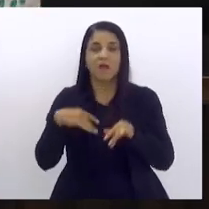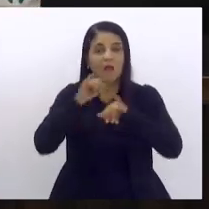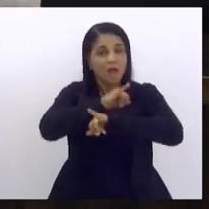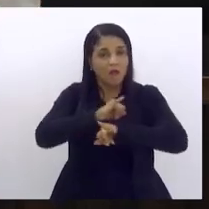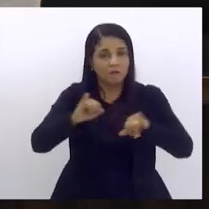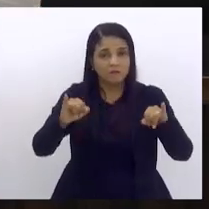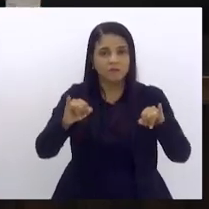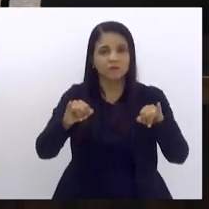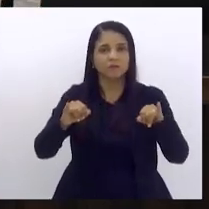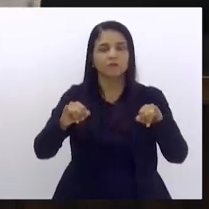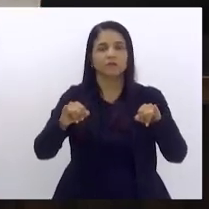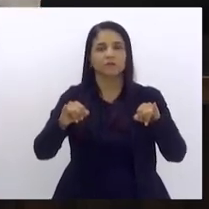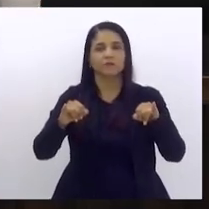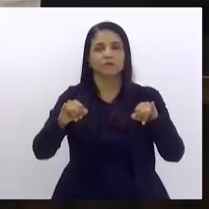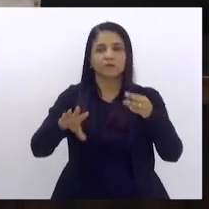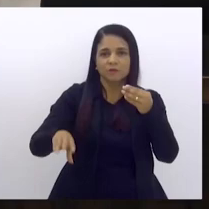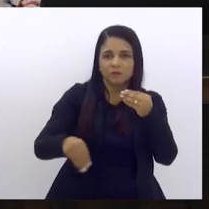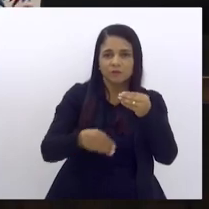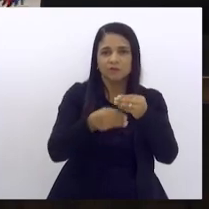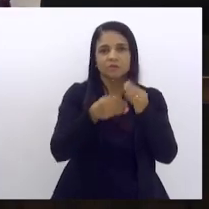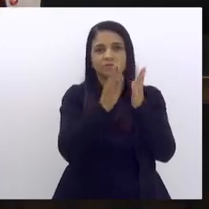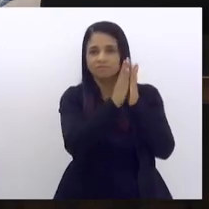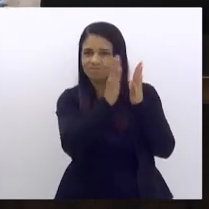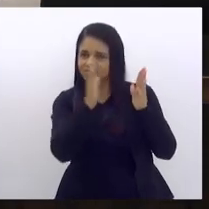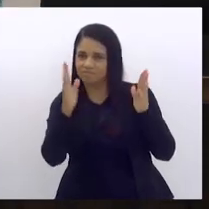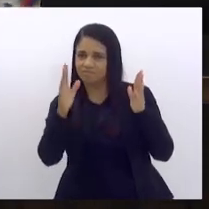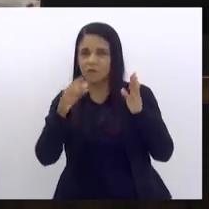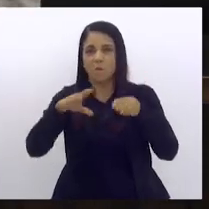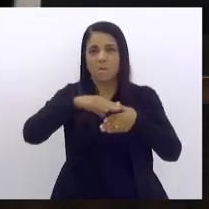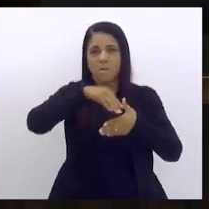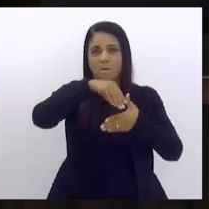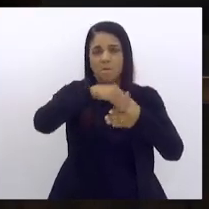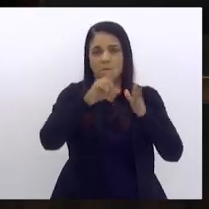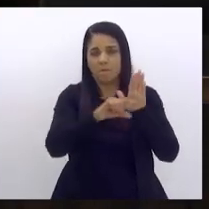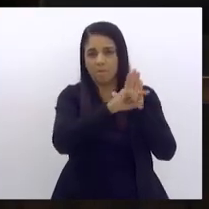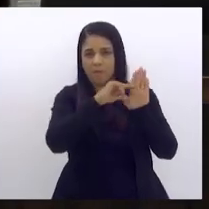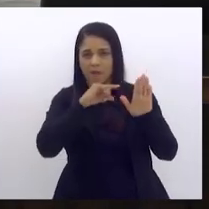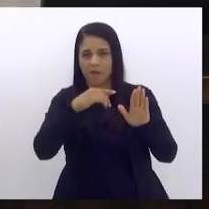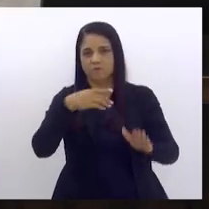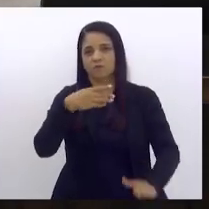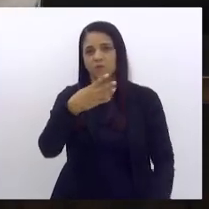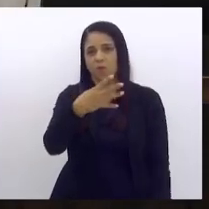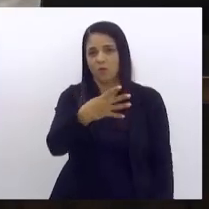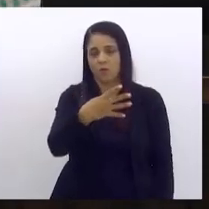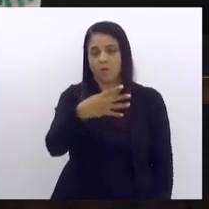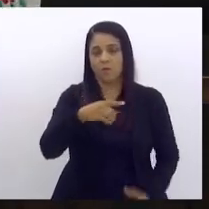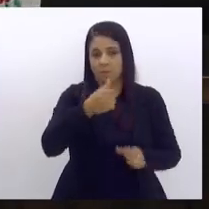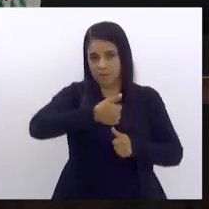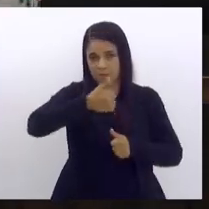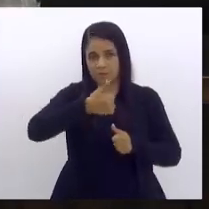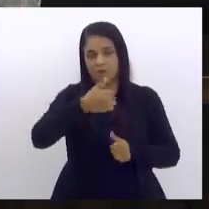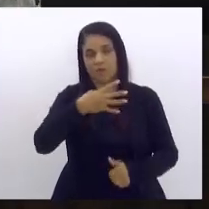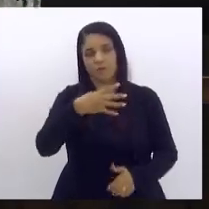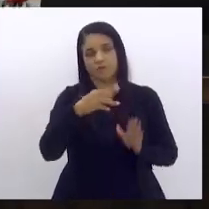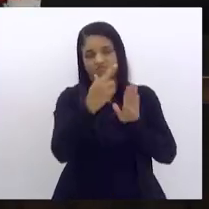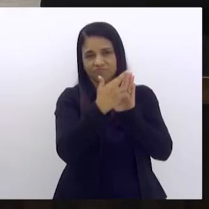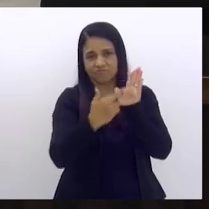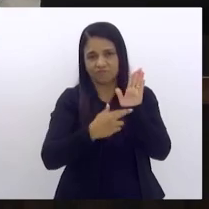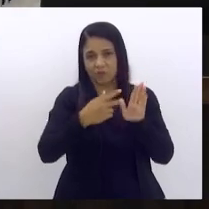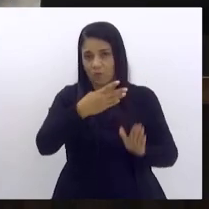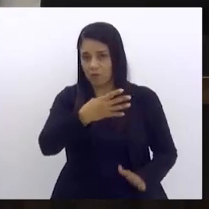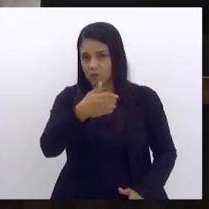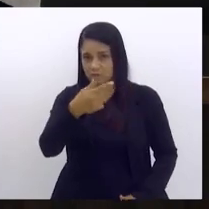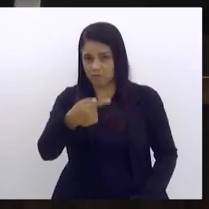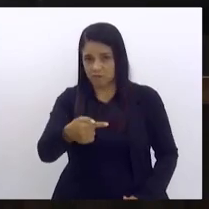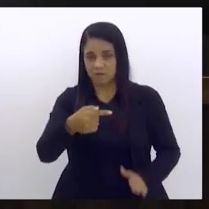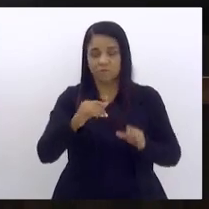Anuncio, incluídos na ordem do dia, de acordo com o parágrafo 1º do artigo 47 do Regimento Interno, em tramitação